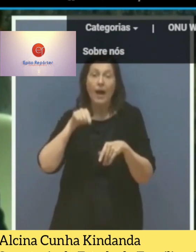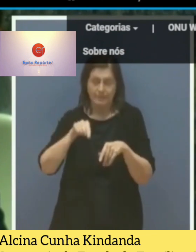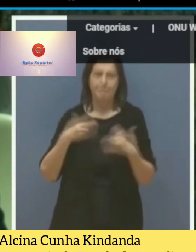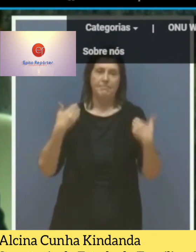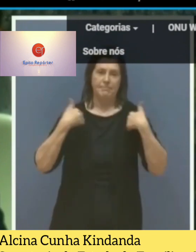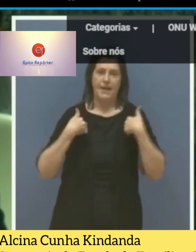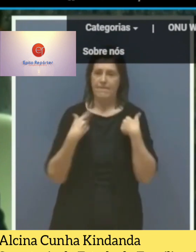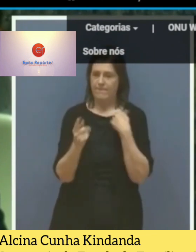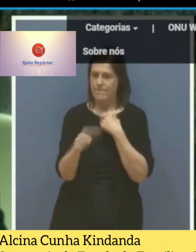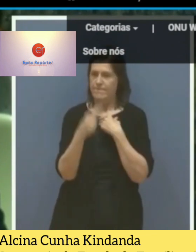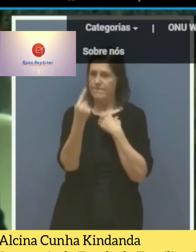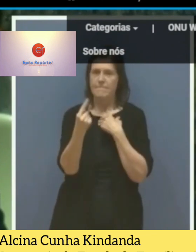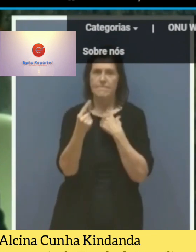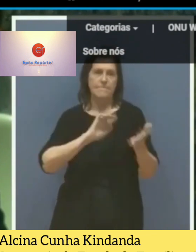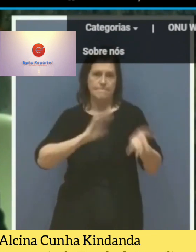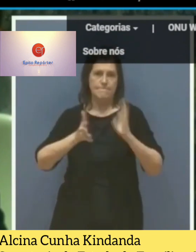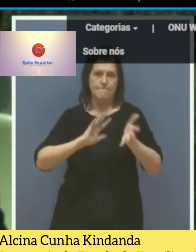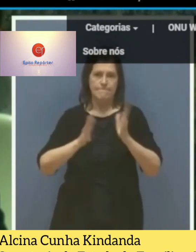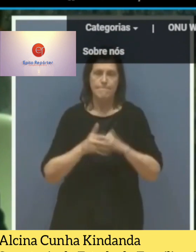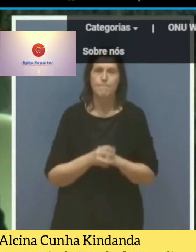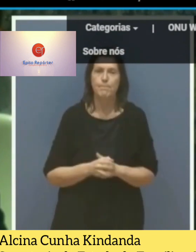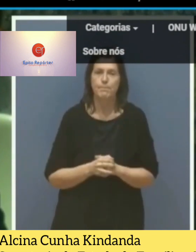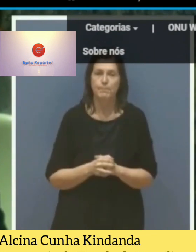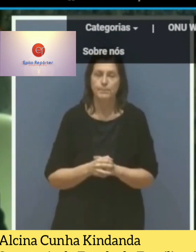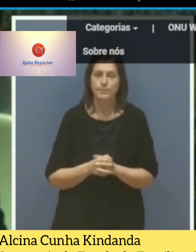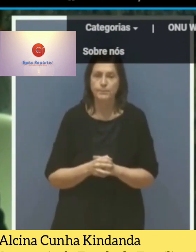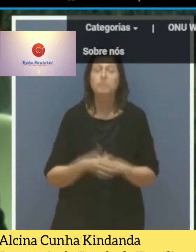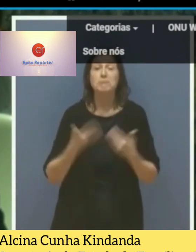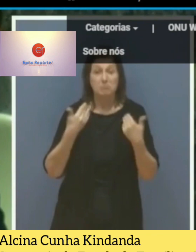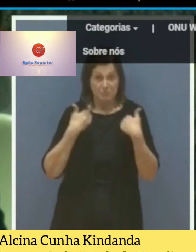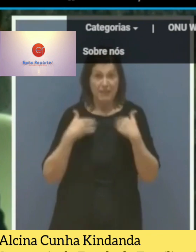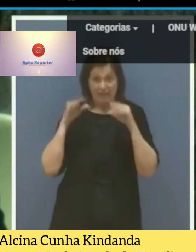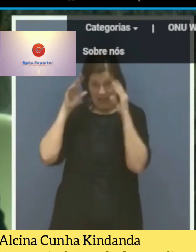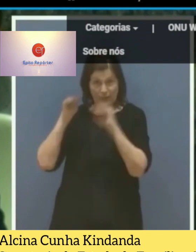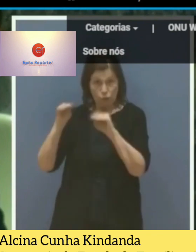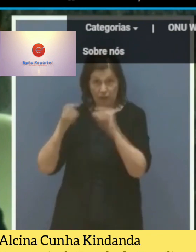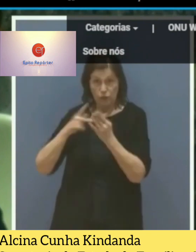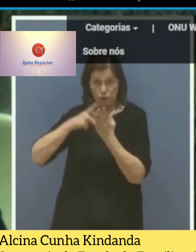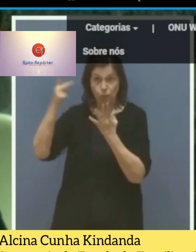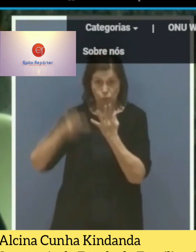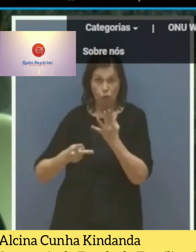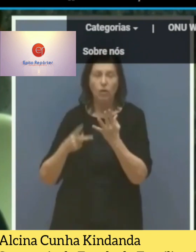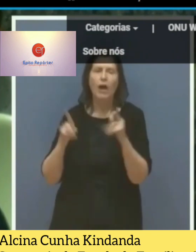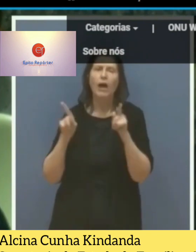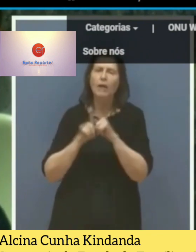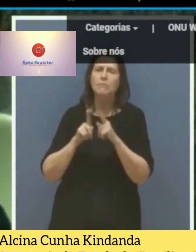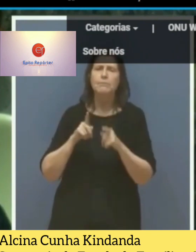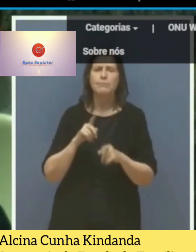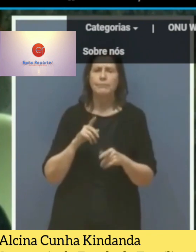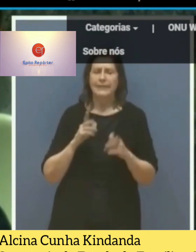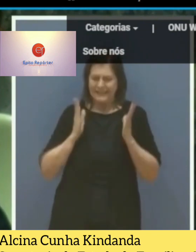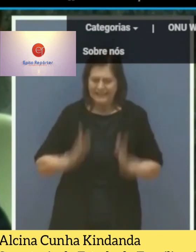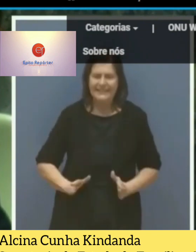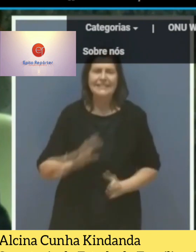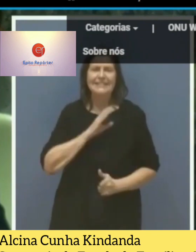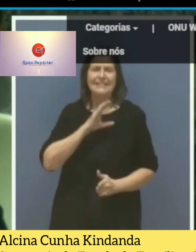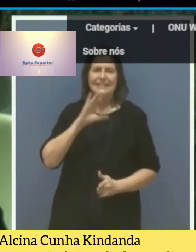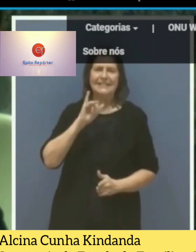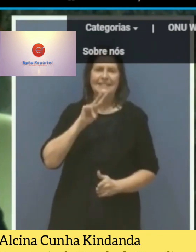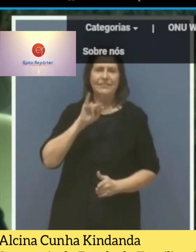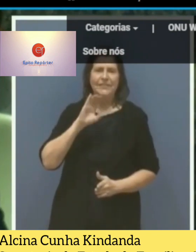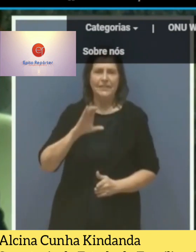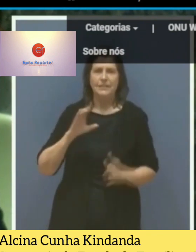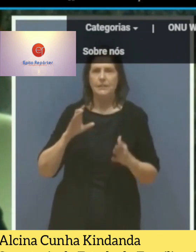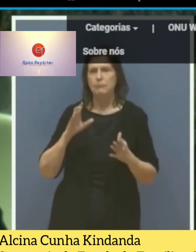verificou-se também nos programas de educação física quando destaque para a comunicação durante a pandemia e no período eleitoral